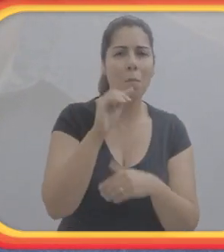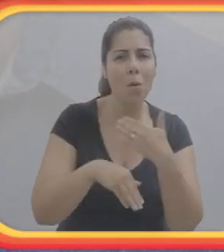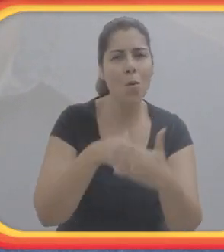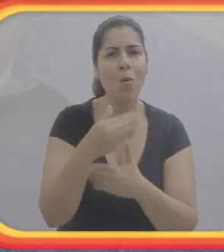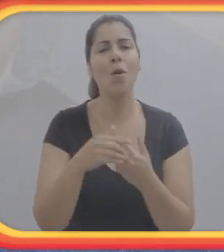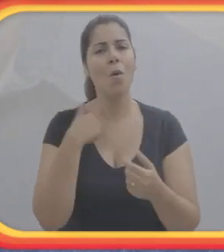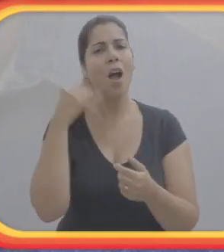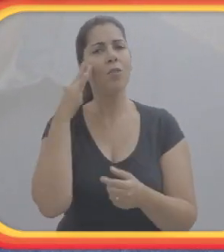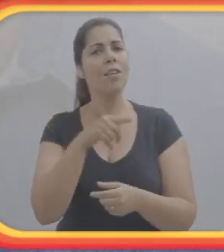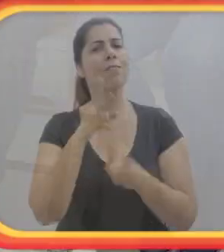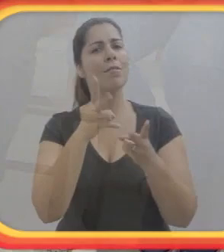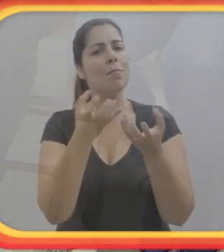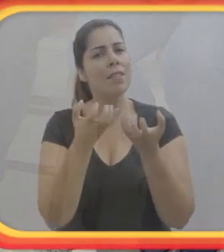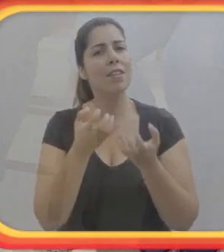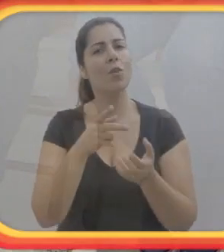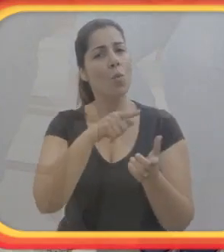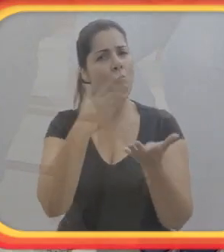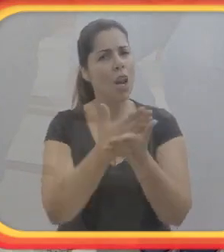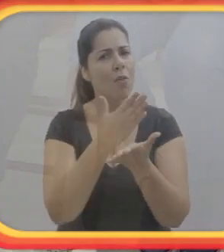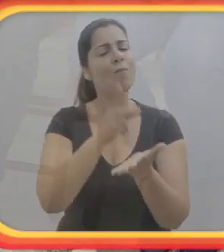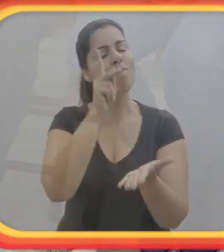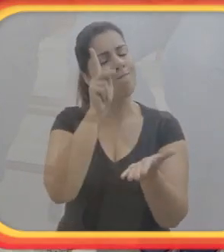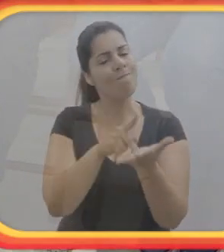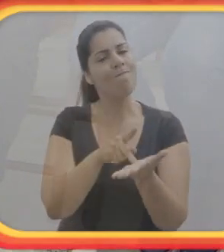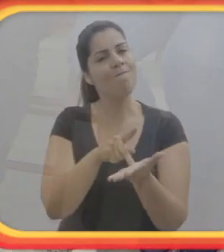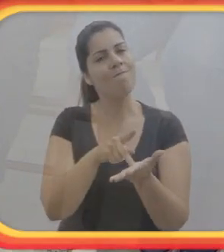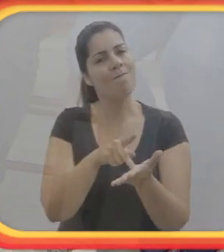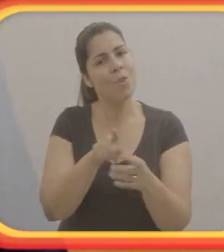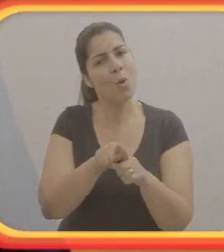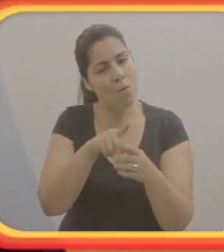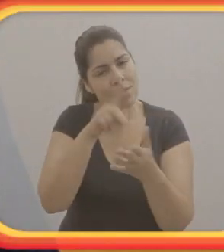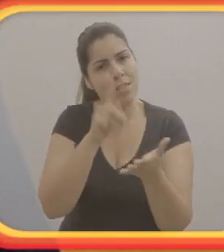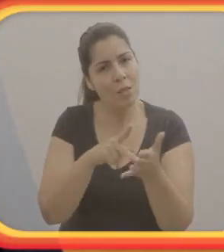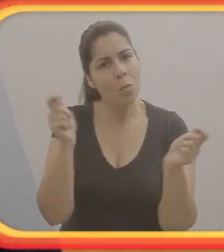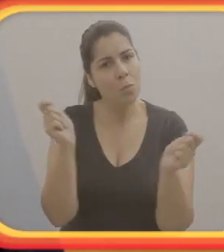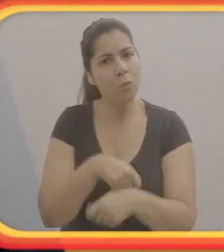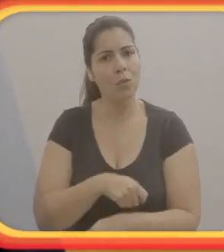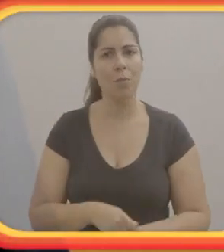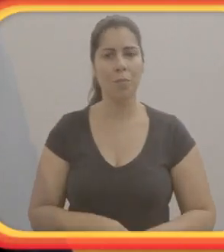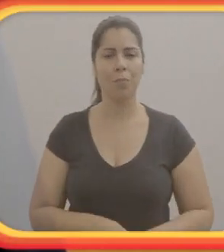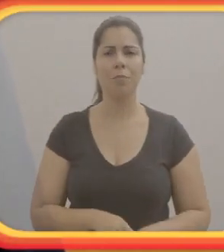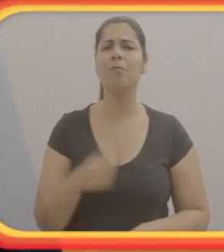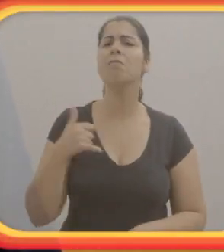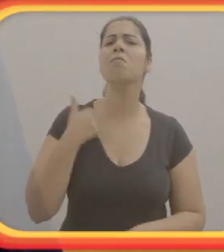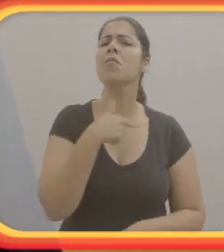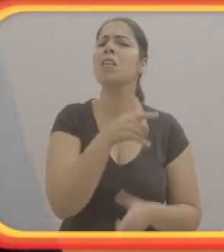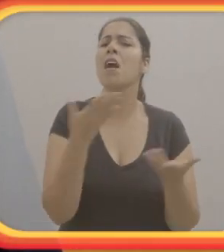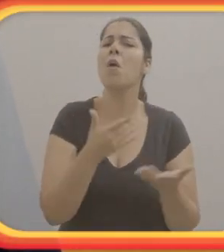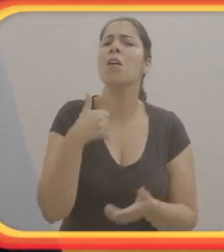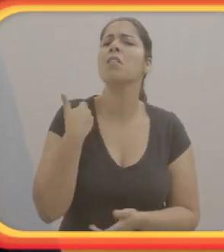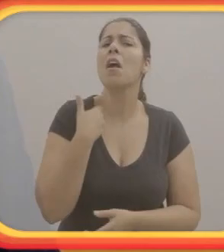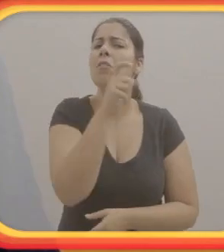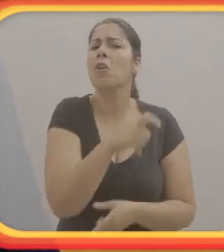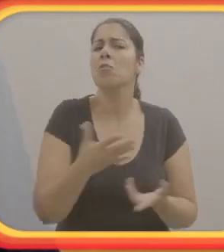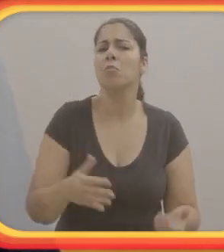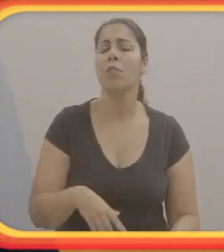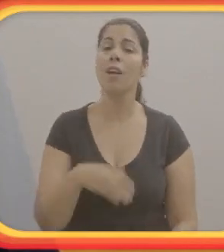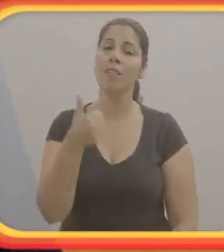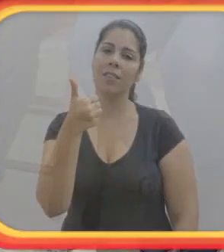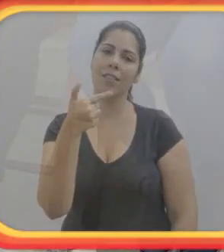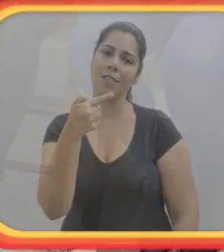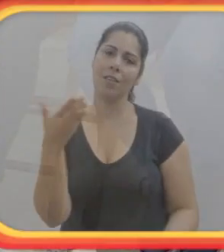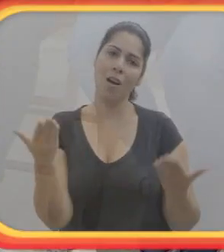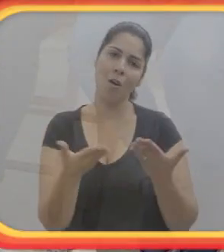maneira sincera, dentro do possível. Ele está com que idade agora? 17. E você, Denise? Como é que o teu filho reagiu quando soube que